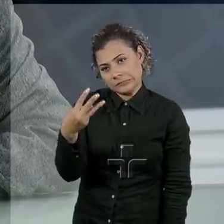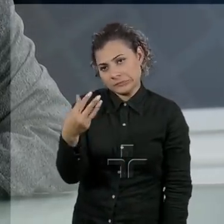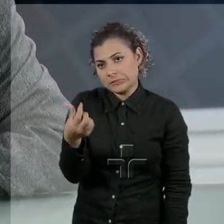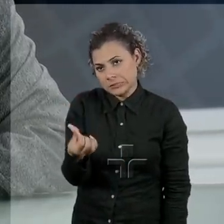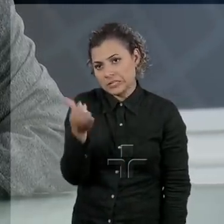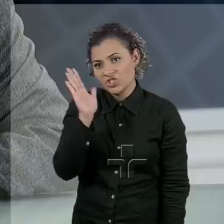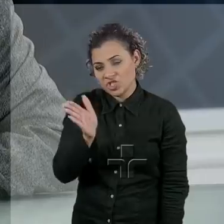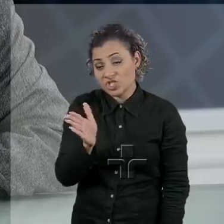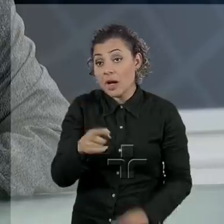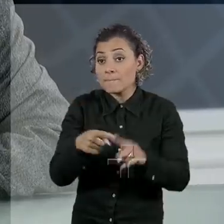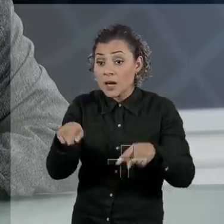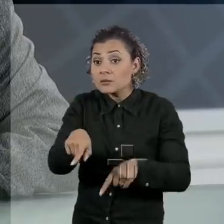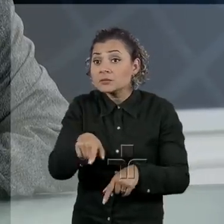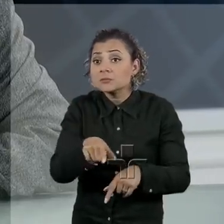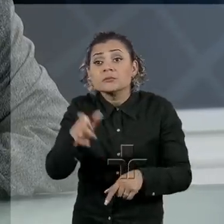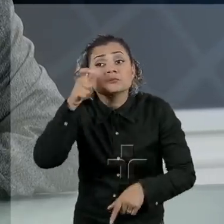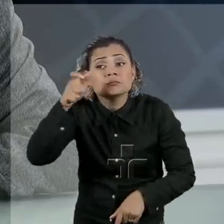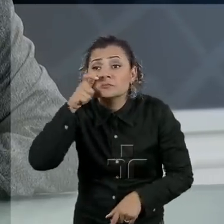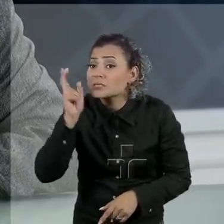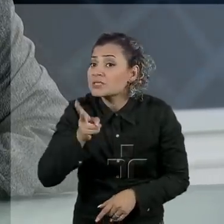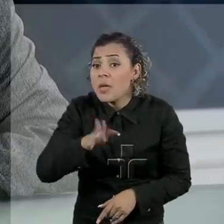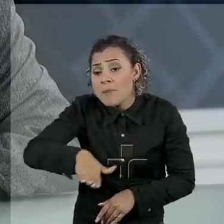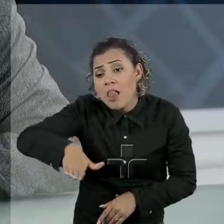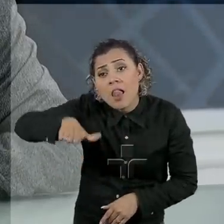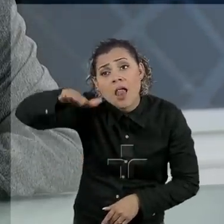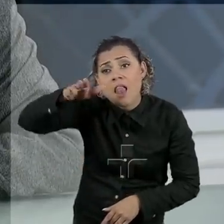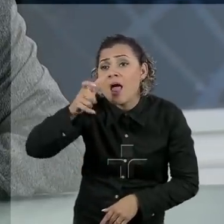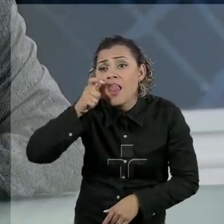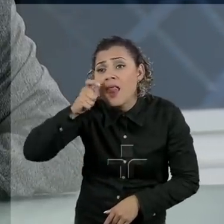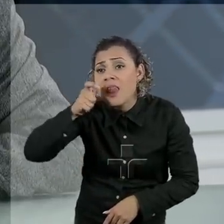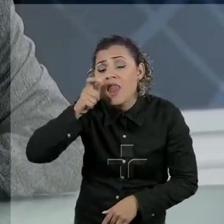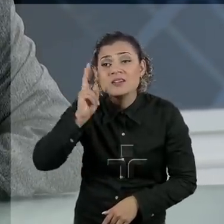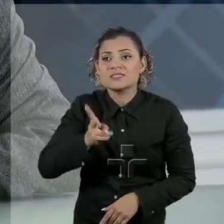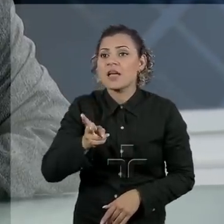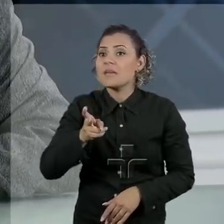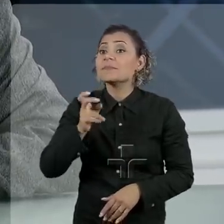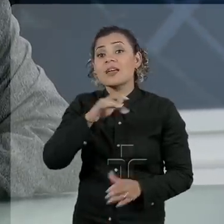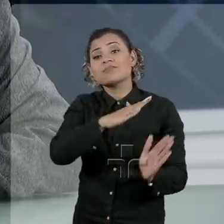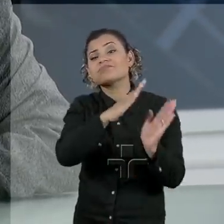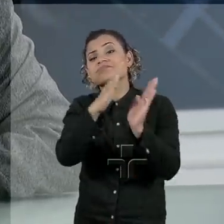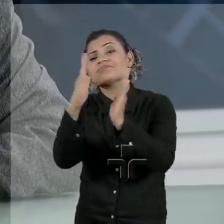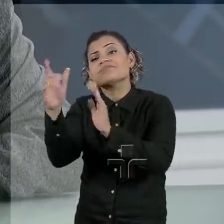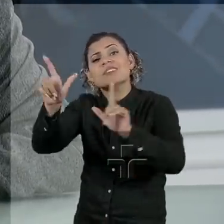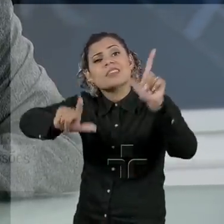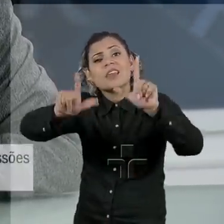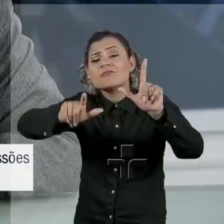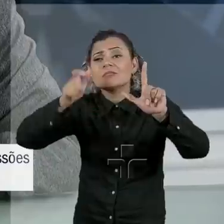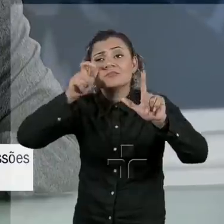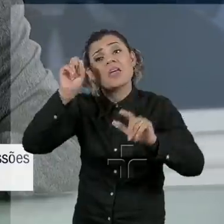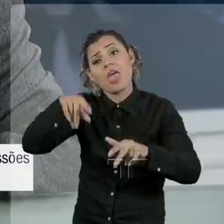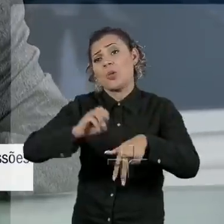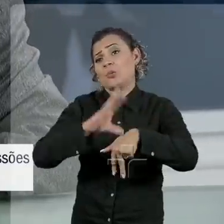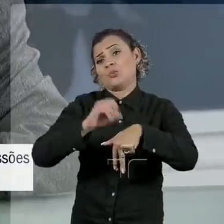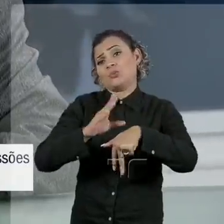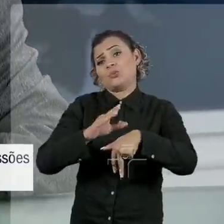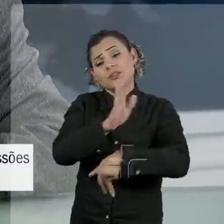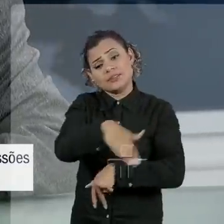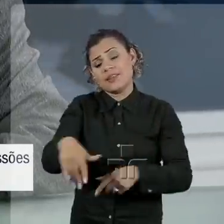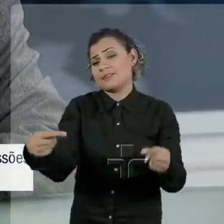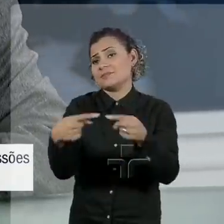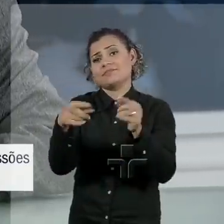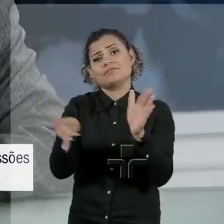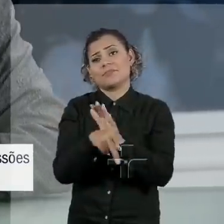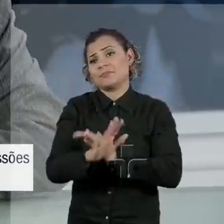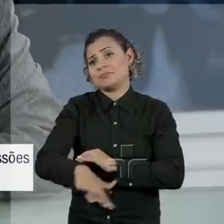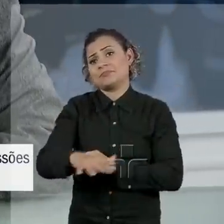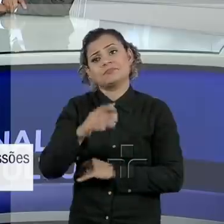cresceu bem com esse tipo de programa que aparecia aí. E ele, era o que ele assistia na televisão, era a TV Cultura. De programa infantil, o tempo todo era